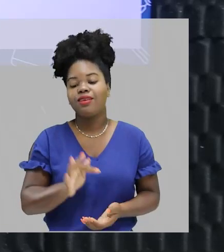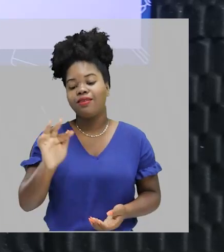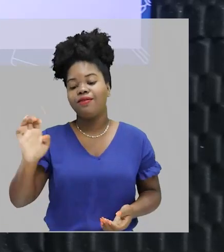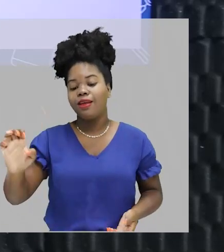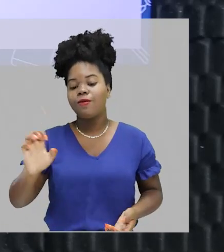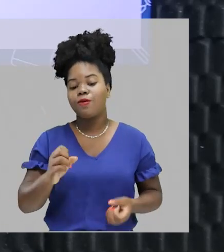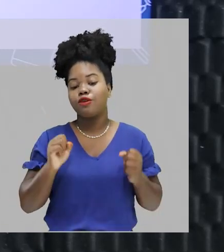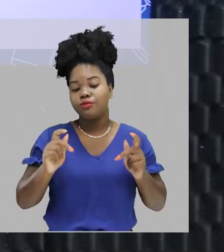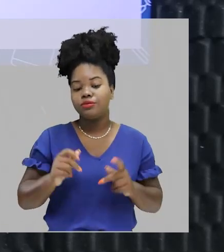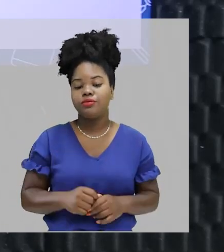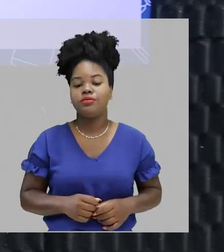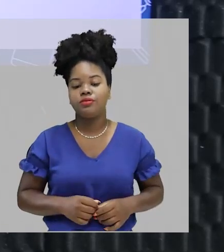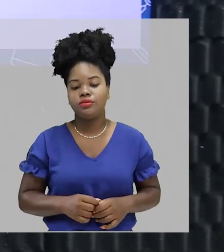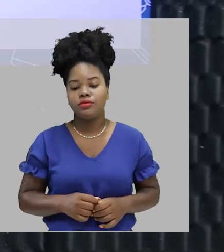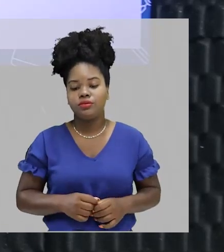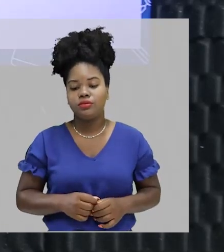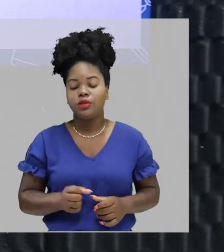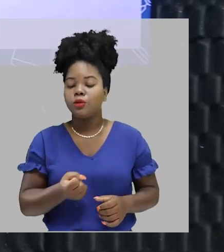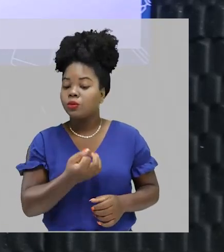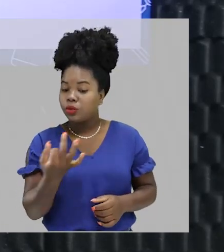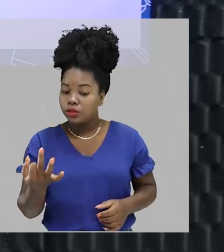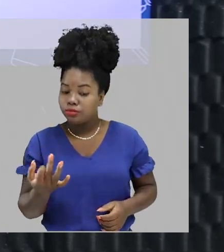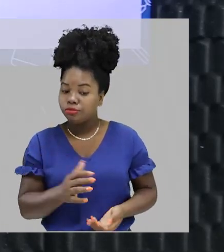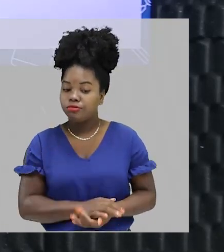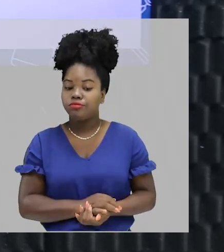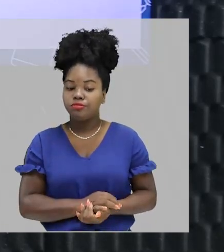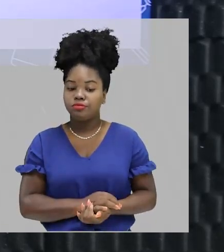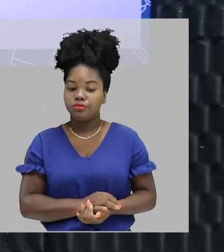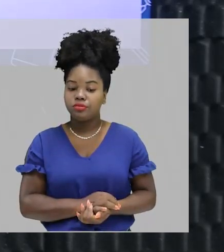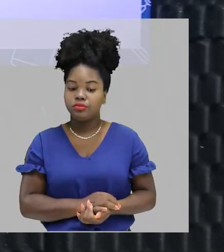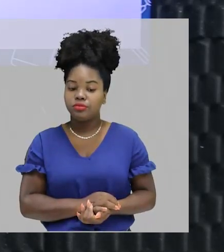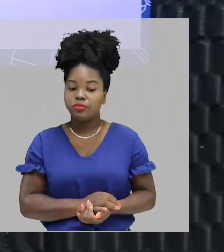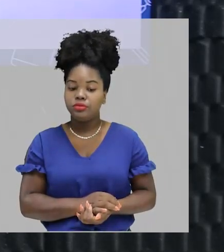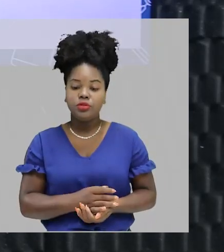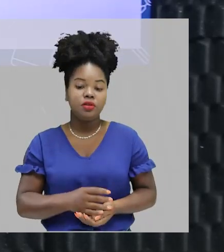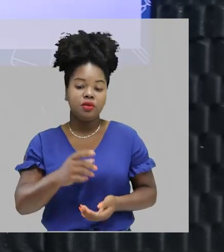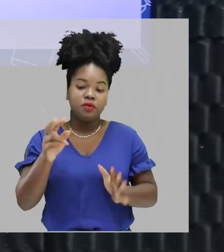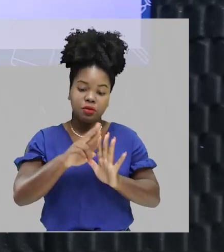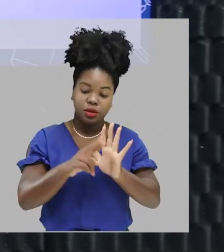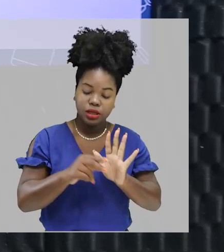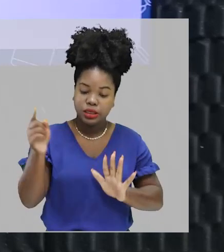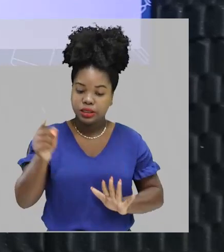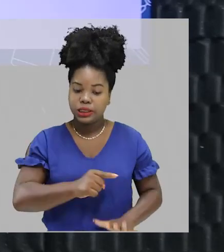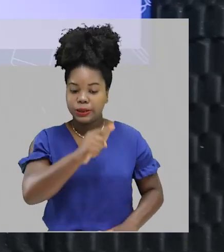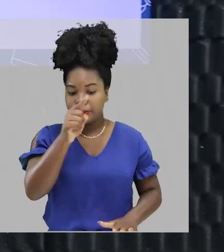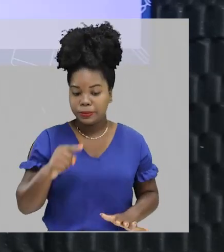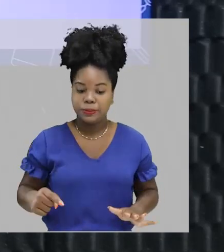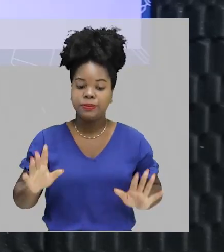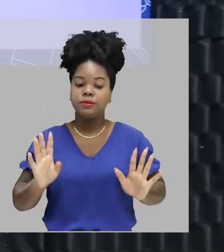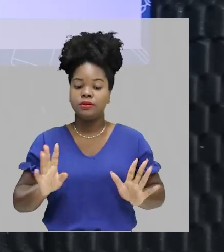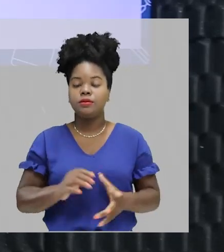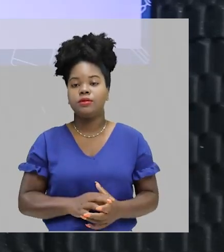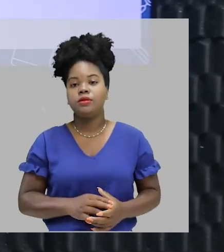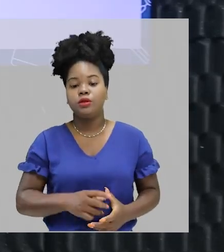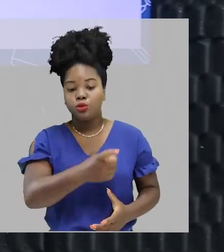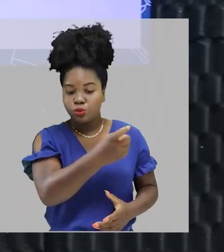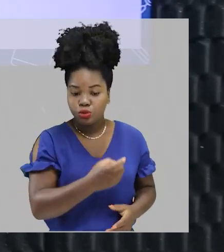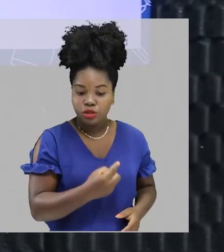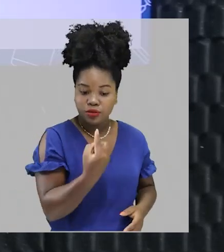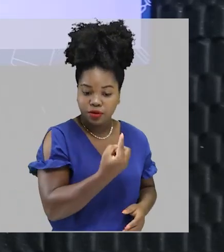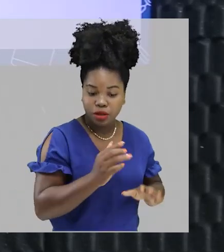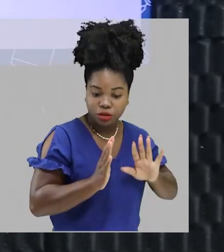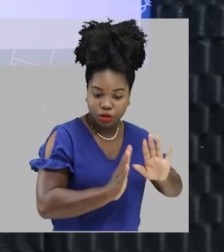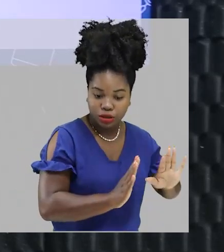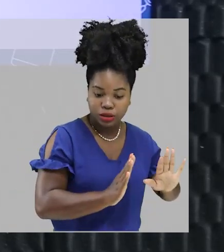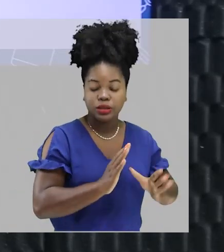bem, turminha? Então, quanto de carvão é necessário? Então, ficou uma regra de 3 simples. Meios pelo extremo, vou isolar o